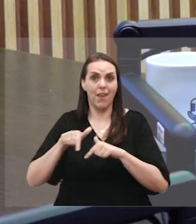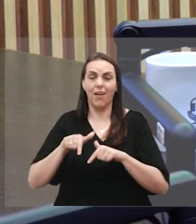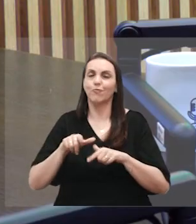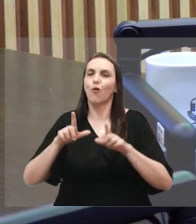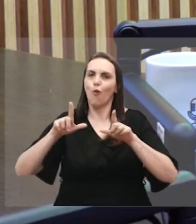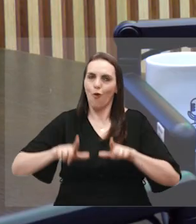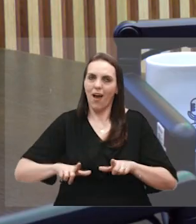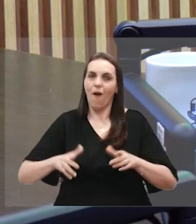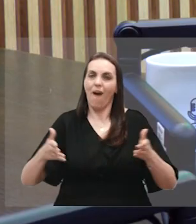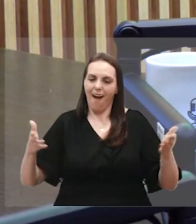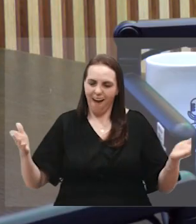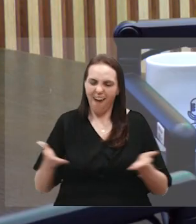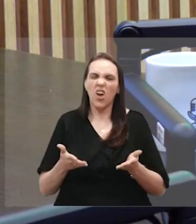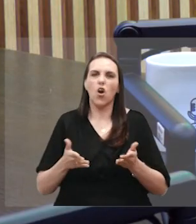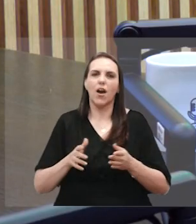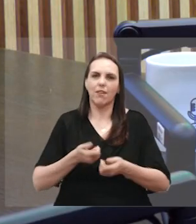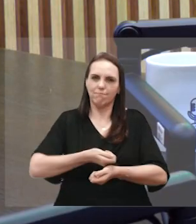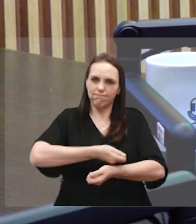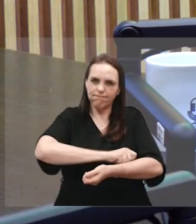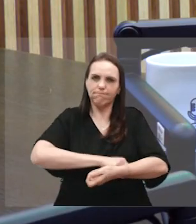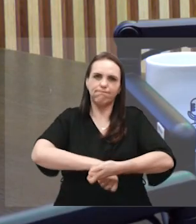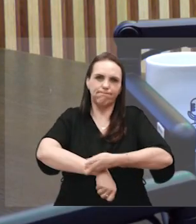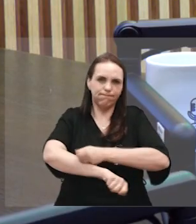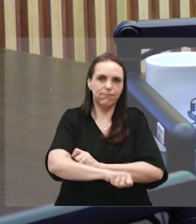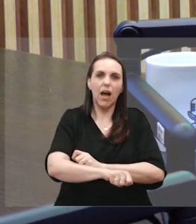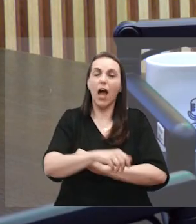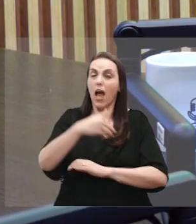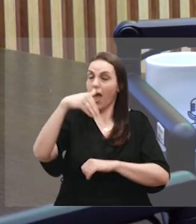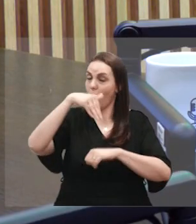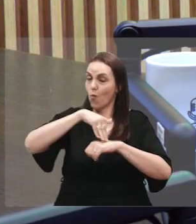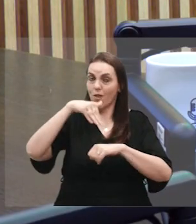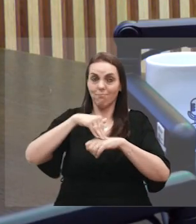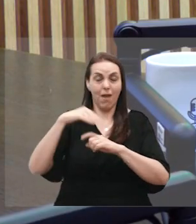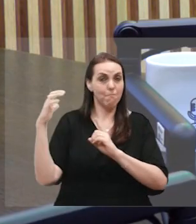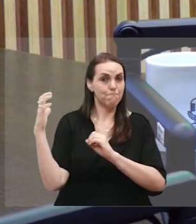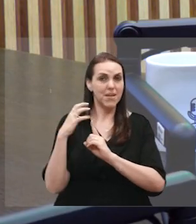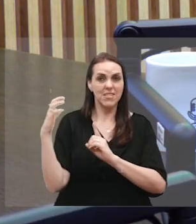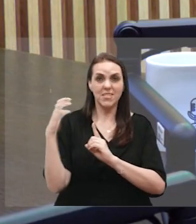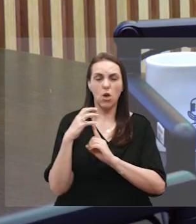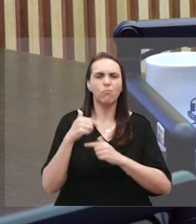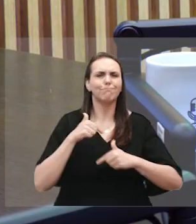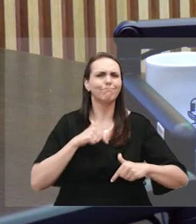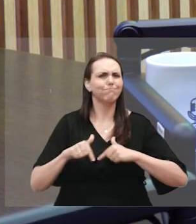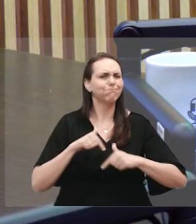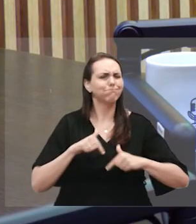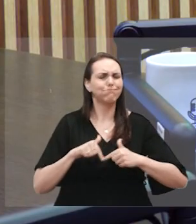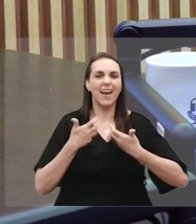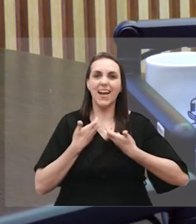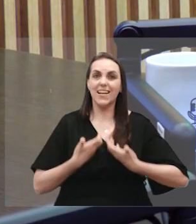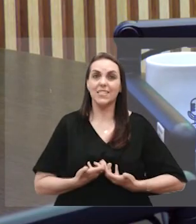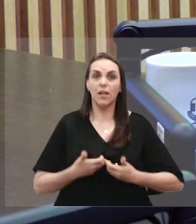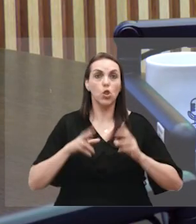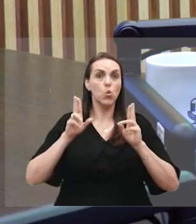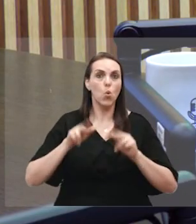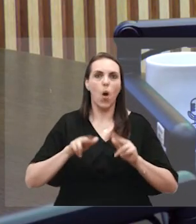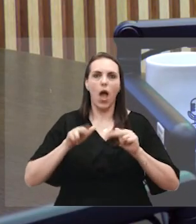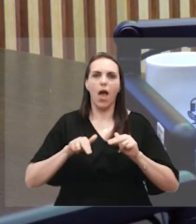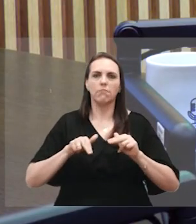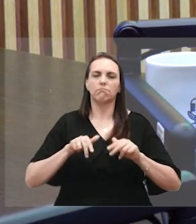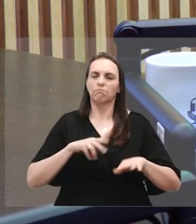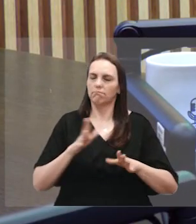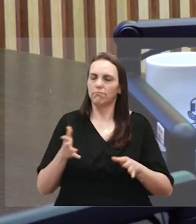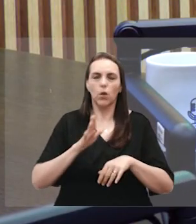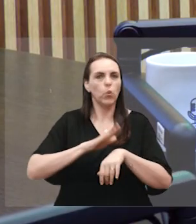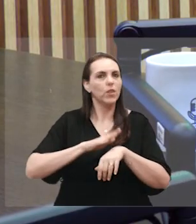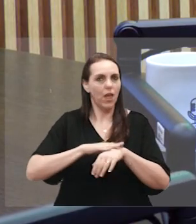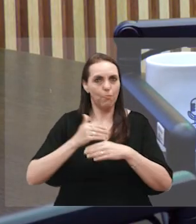trabalharam em algum lugar como eles vão trabalhar com nós. São poucos que vão aguentar a pressão, mas a gente vai trabalhar incansavelmente, tá? A gente vai estar...